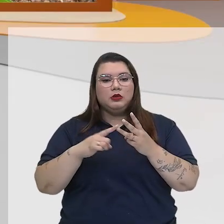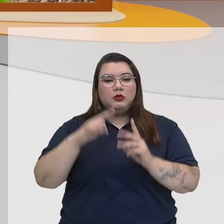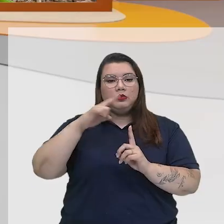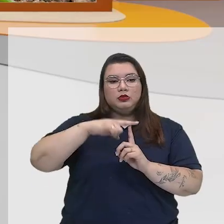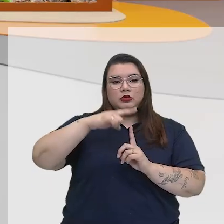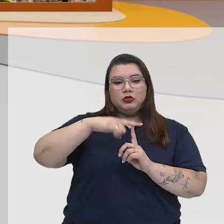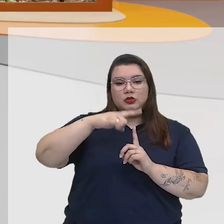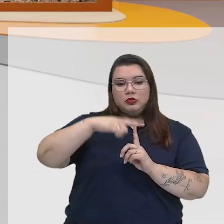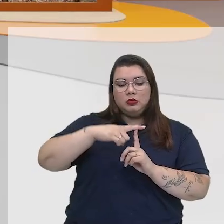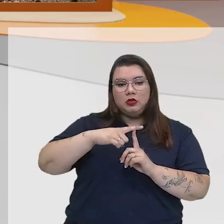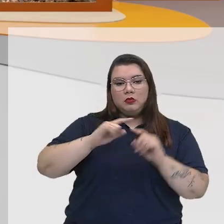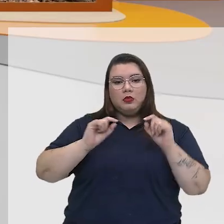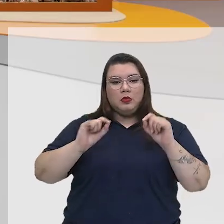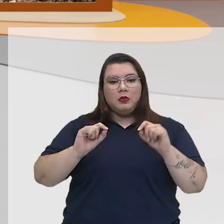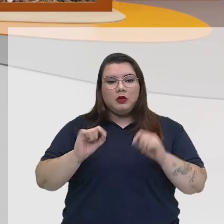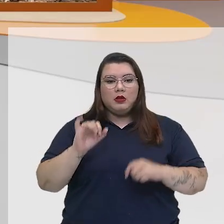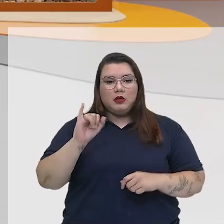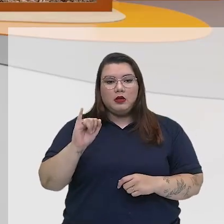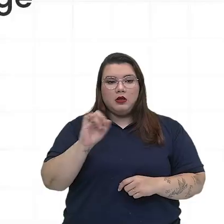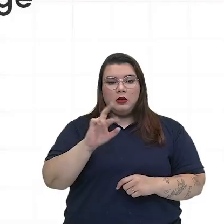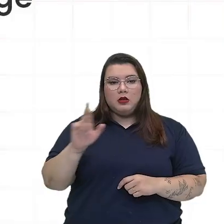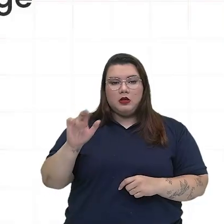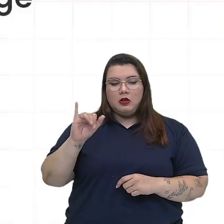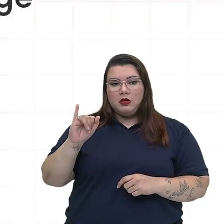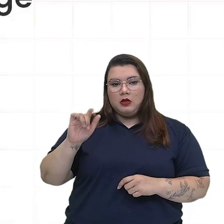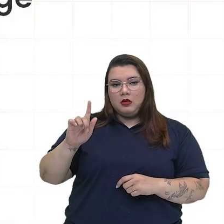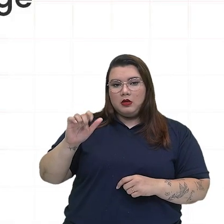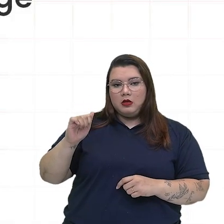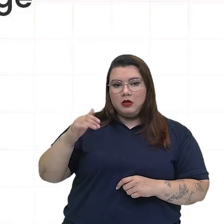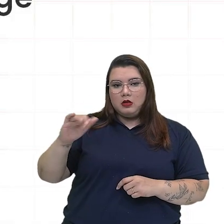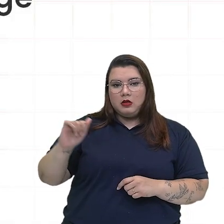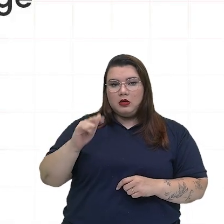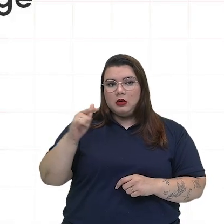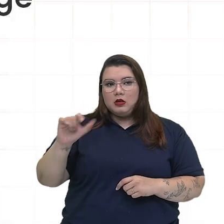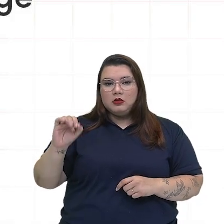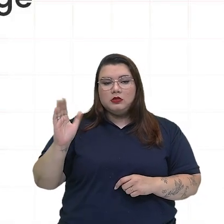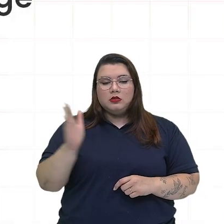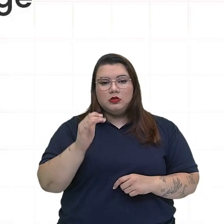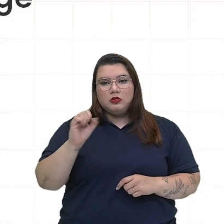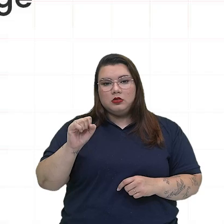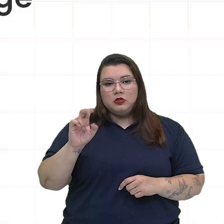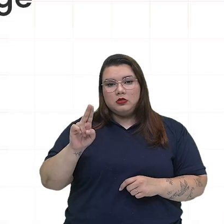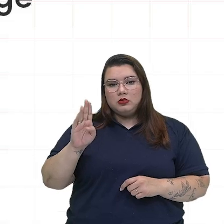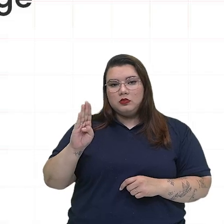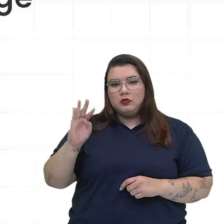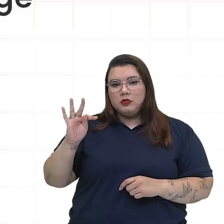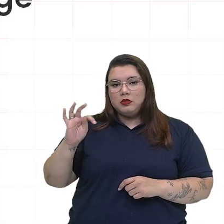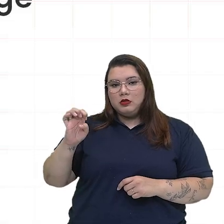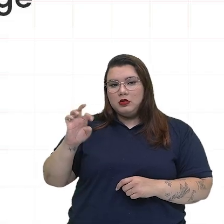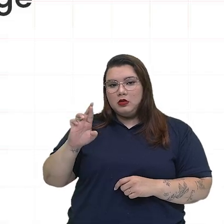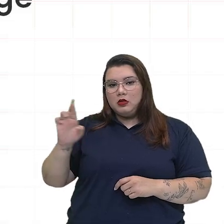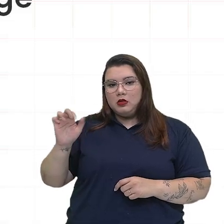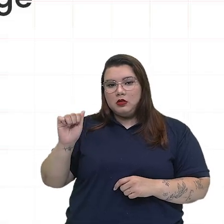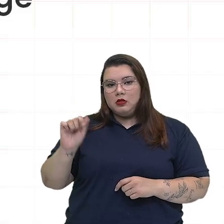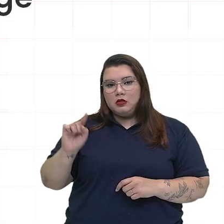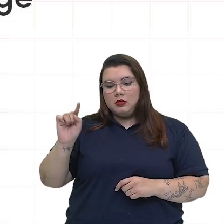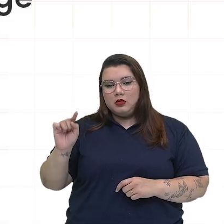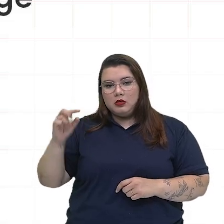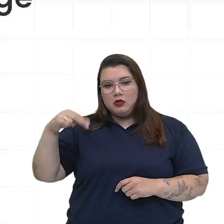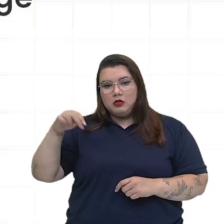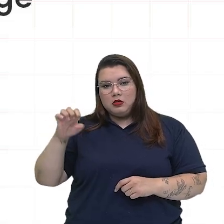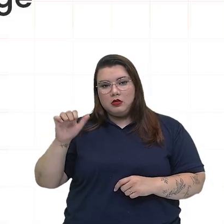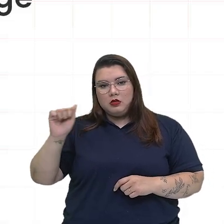irrigação subterrânea. O nome já está falando para a gente. Subterrânea. A água ela é